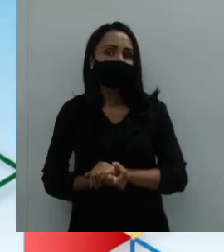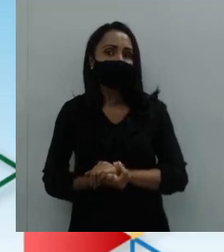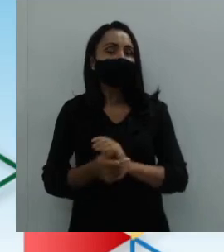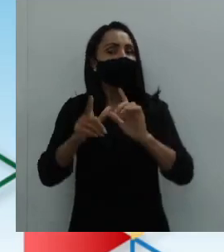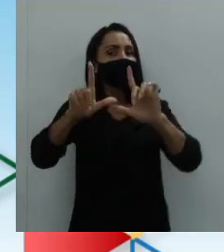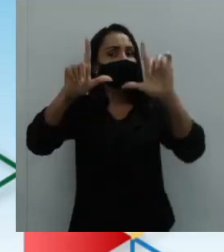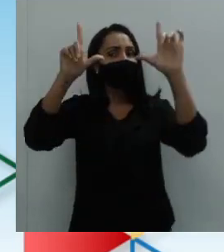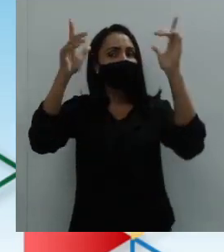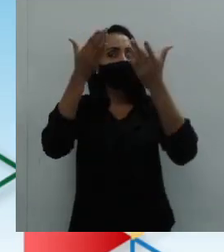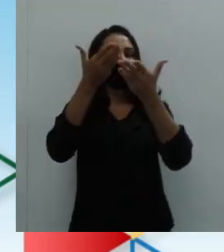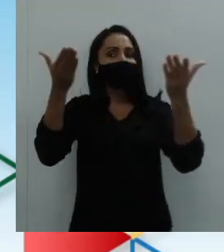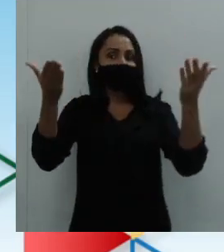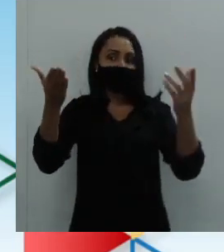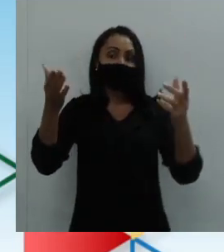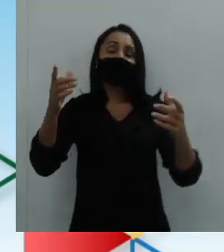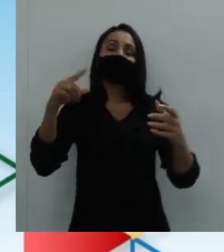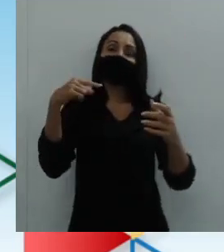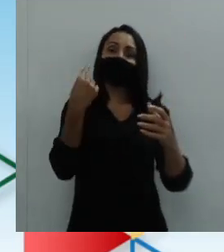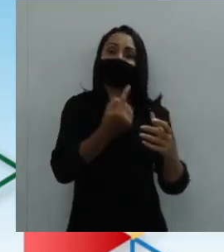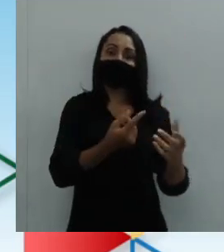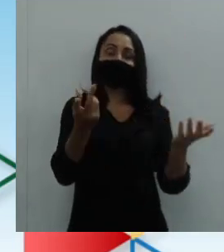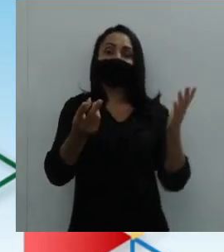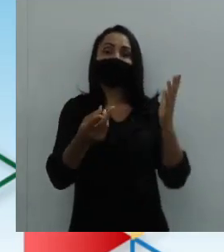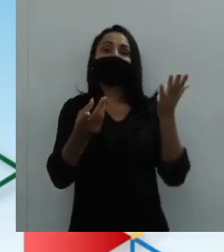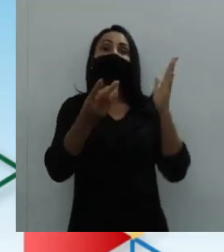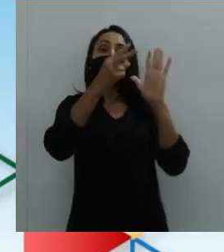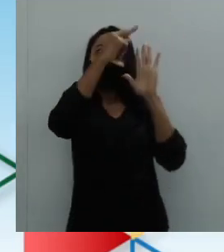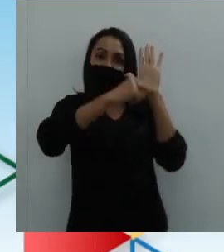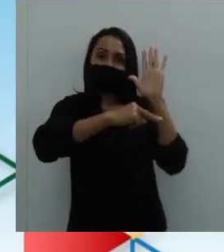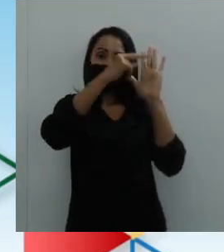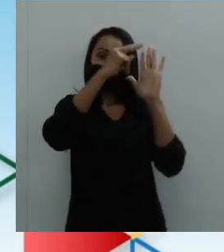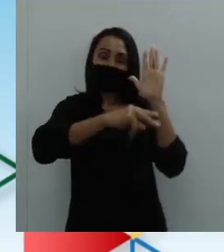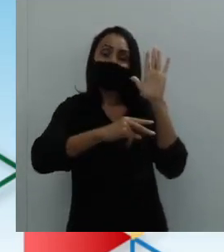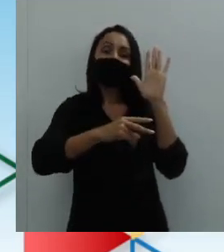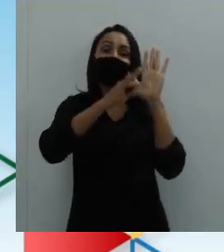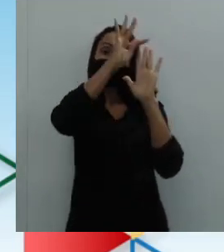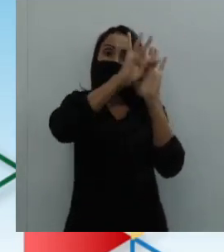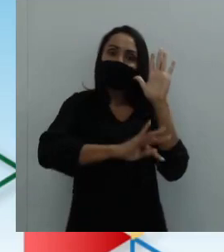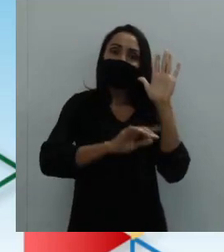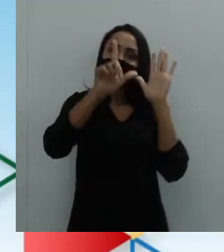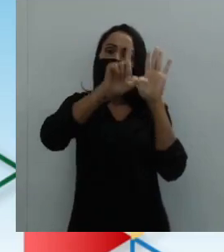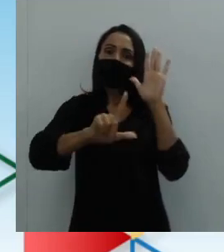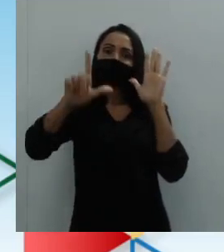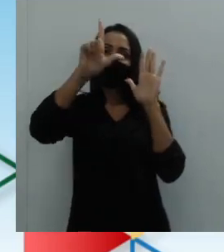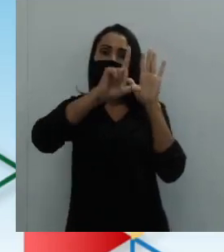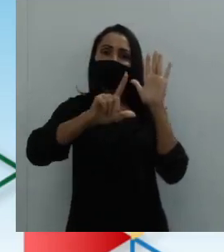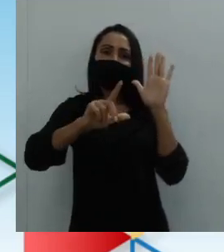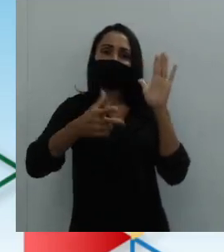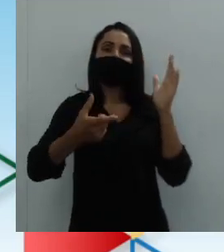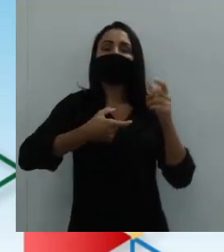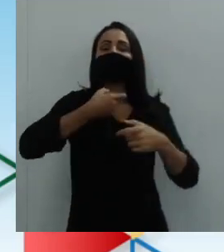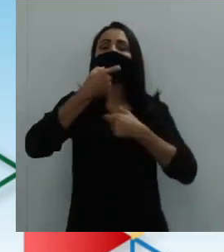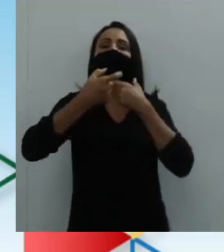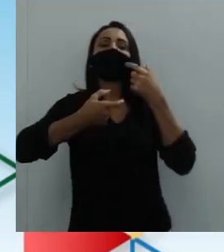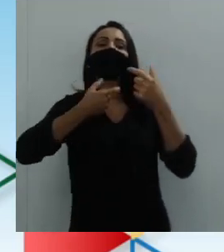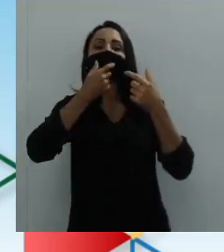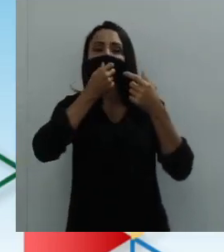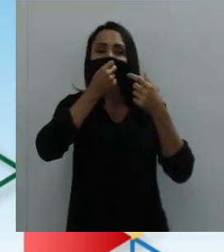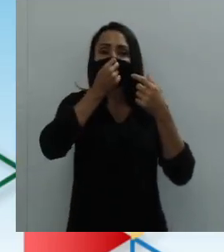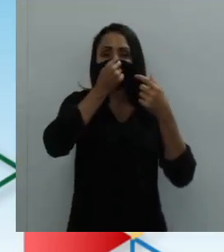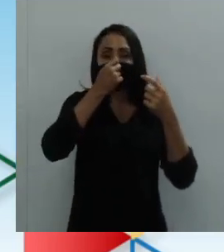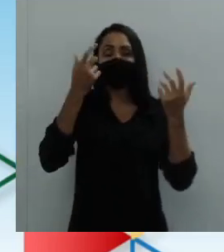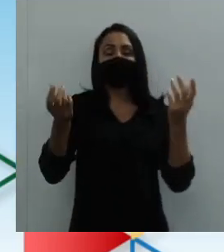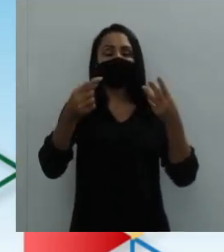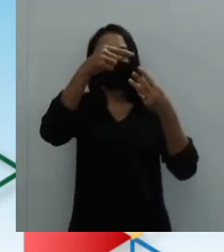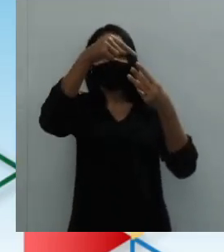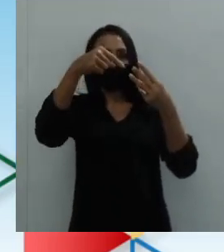para a tela, nós temos leitura em voz alta de textos literários. Então vejam só,